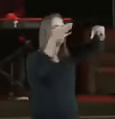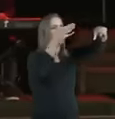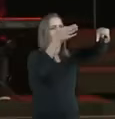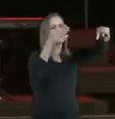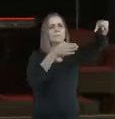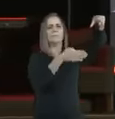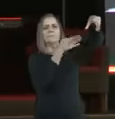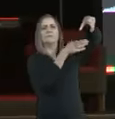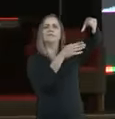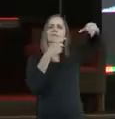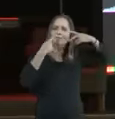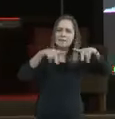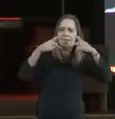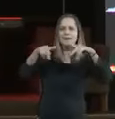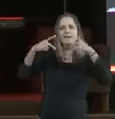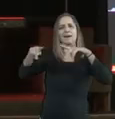ministros de mundo árabe,